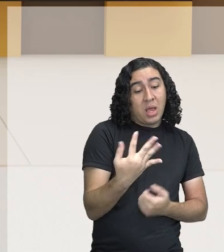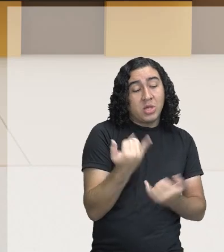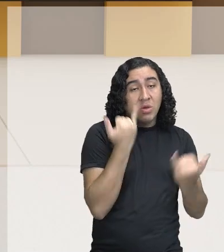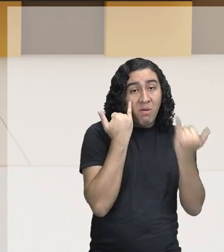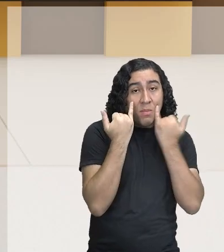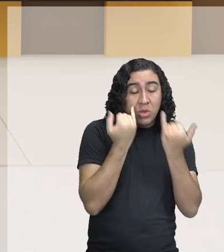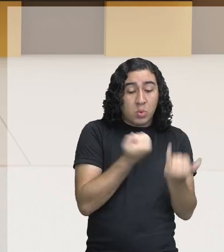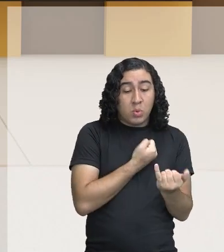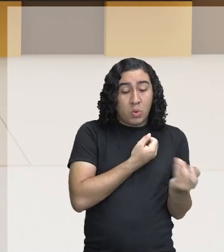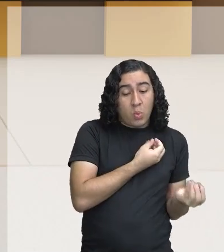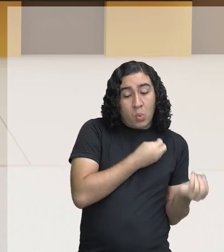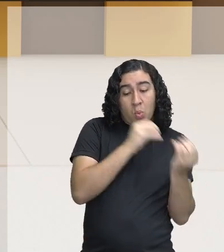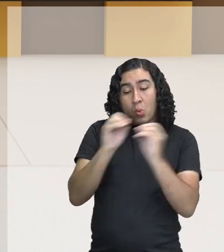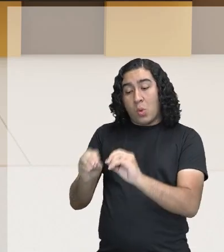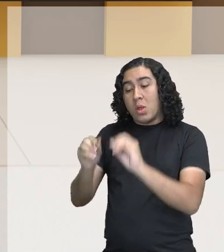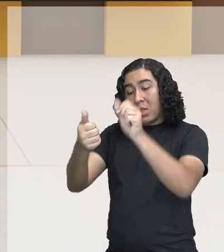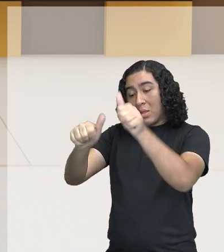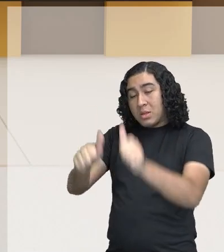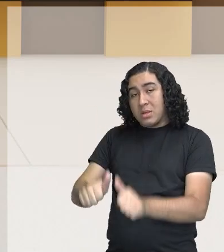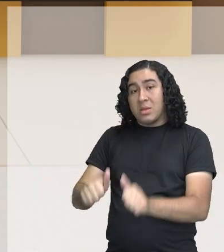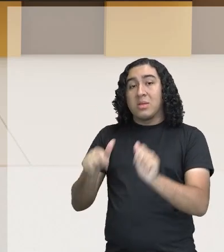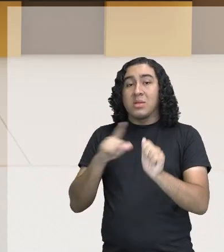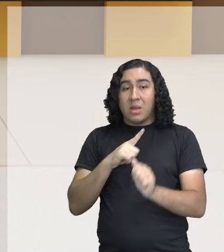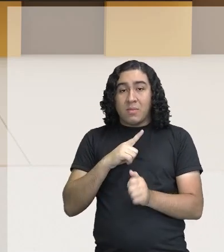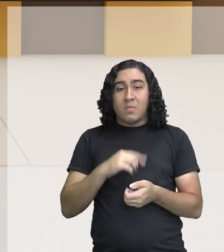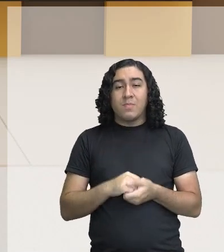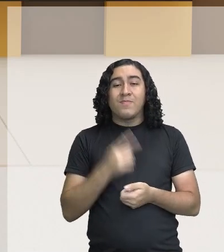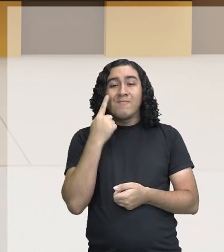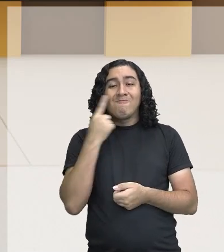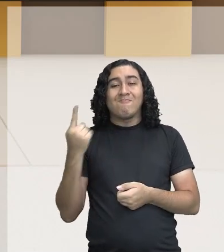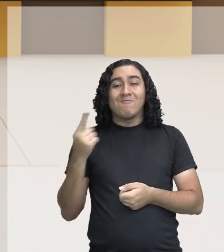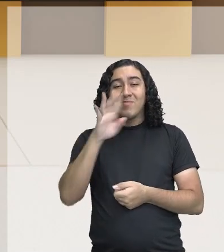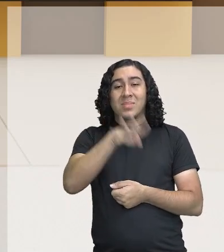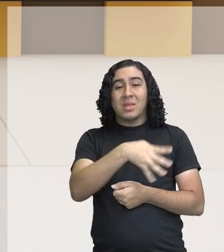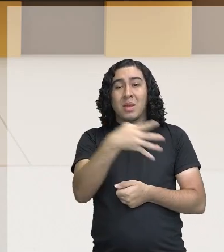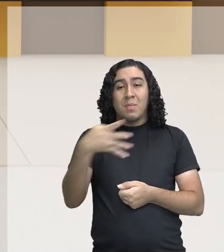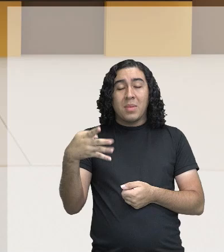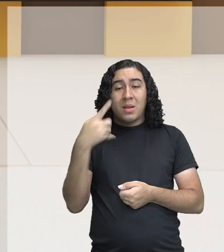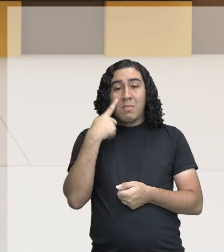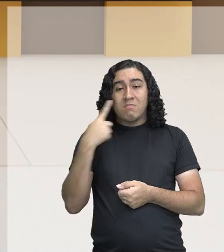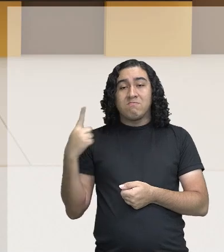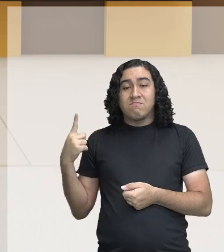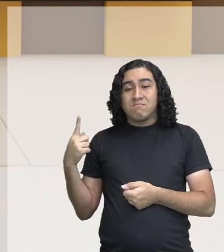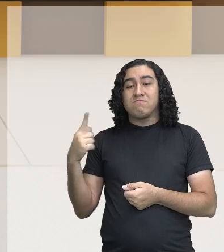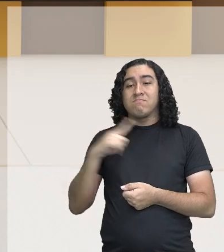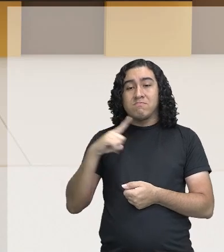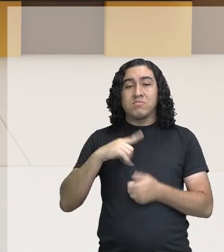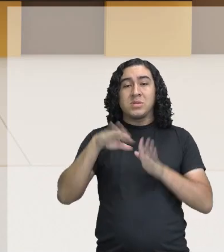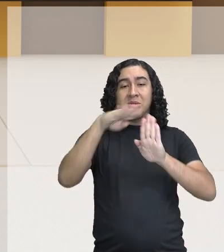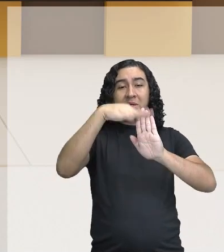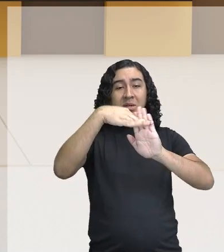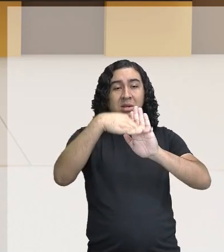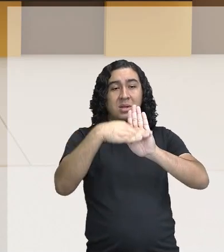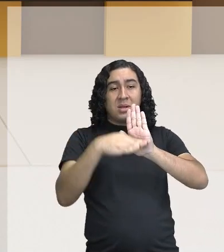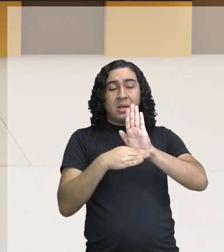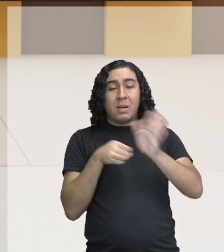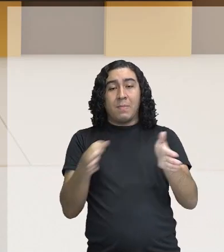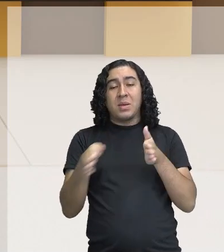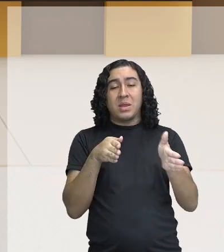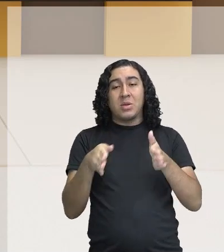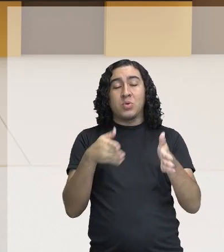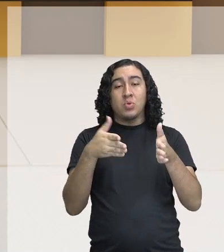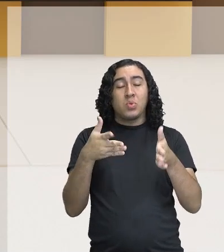índices. E nós trouxemos aqui um exemplo. Nós temos aqui uma tabela e nessa tabela está a classificação dos períodos